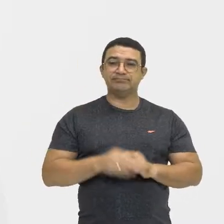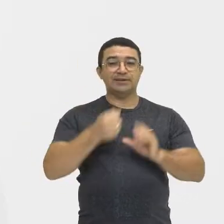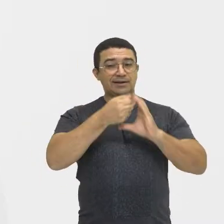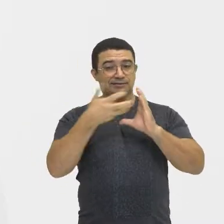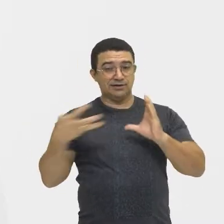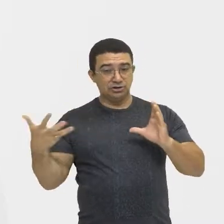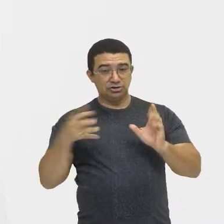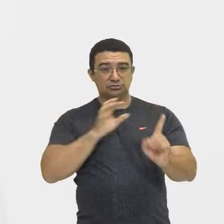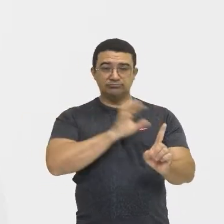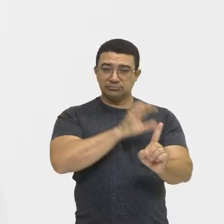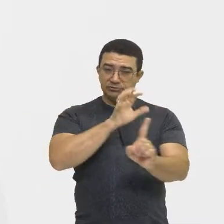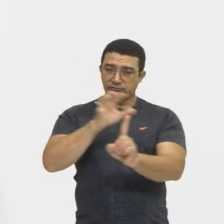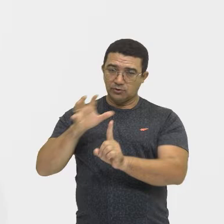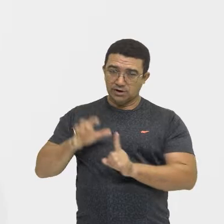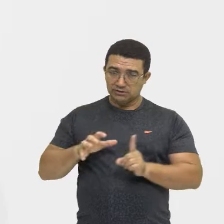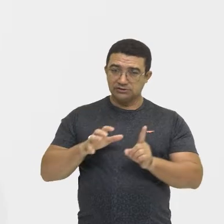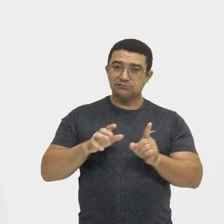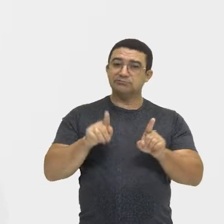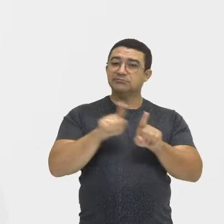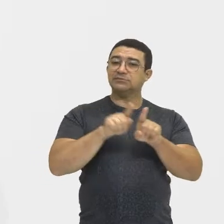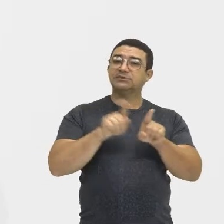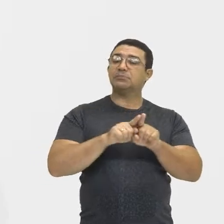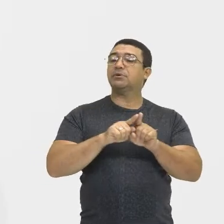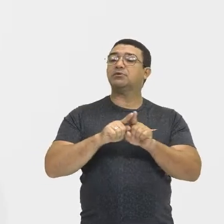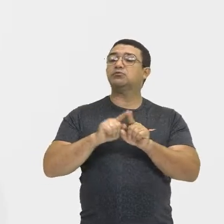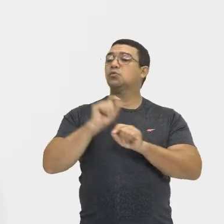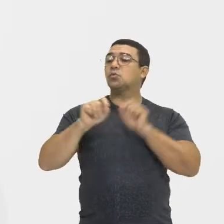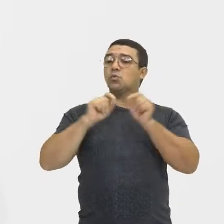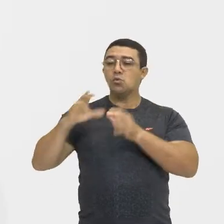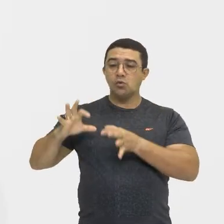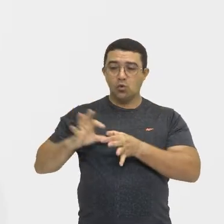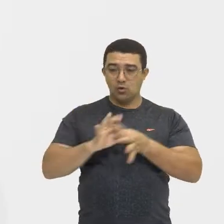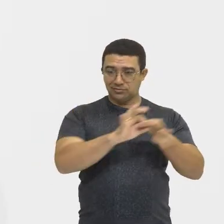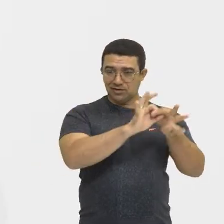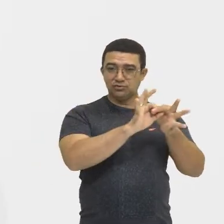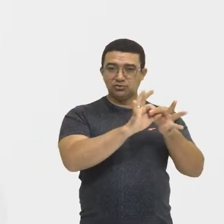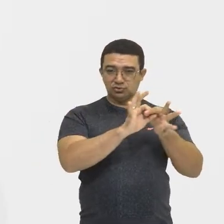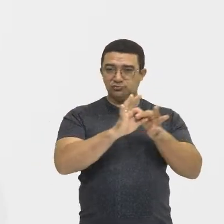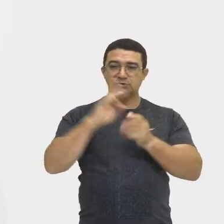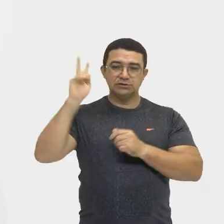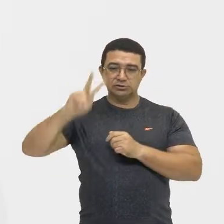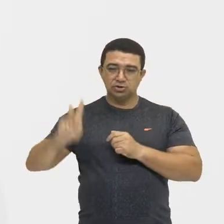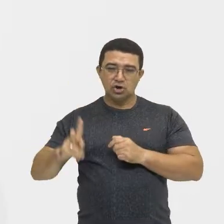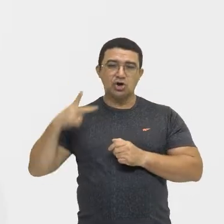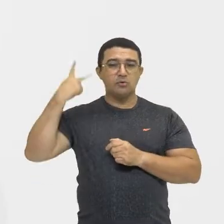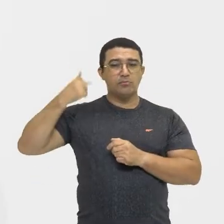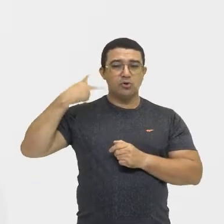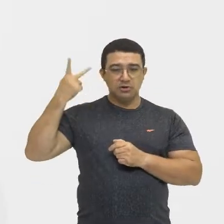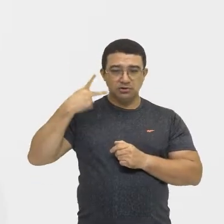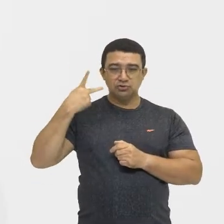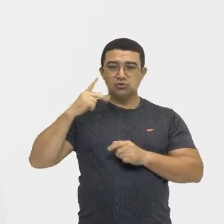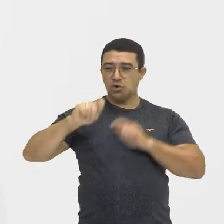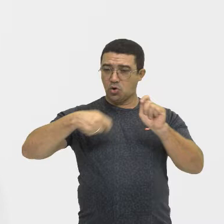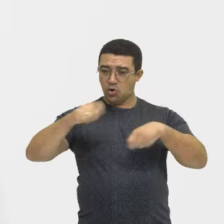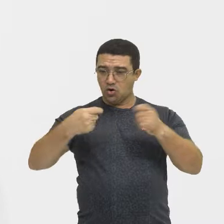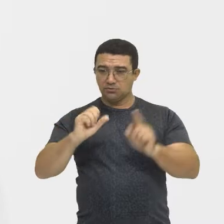as influências e os respectivos contextos histórico, político, econômico e social. Eita, vai ser tudo de